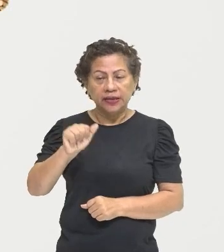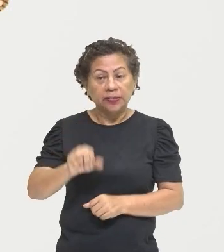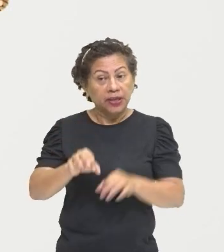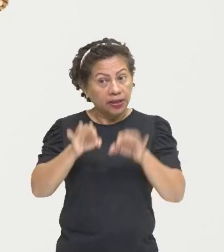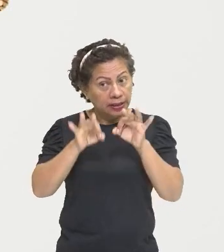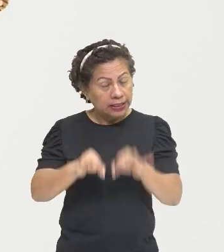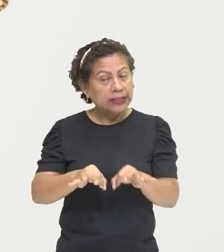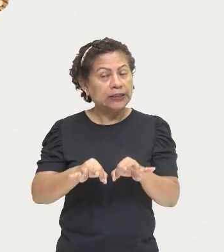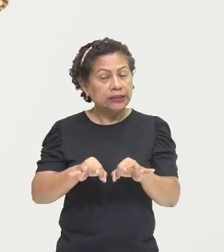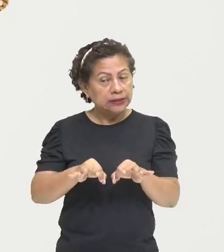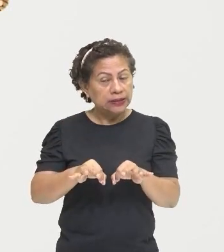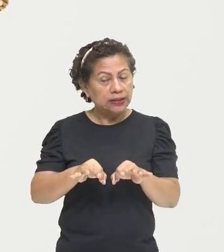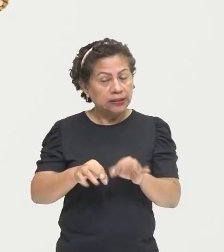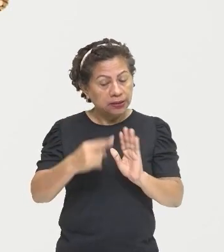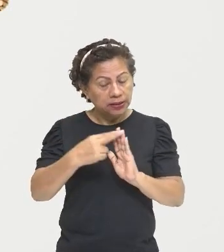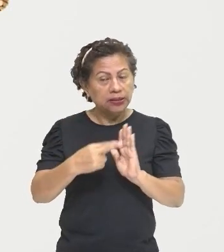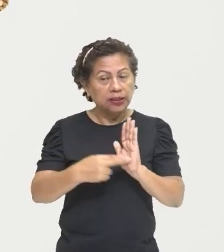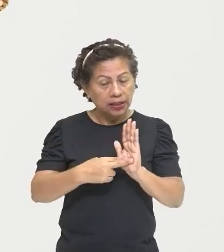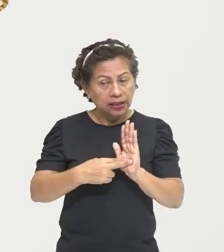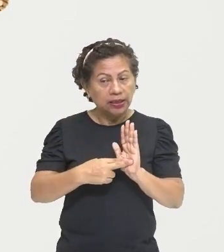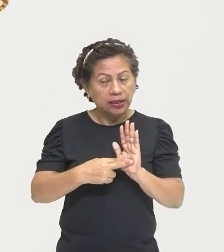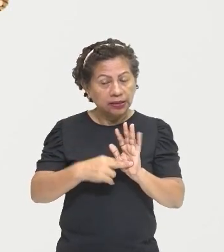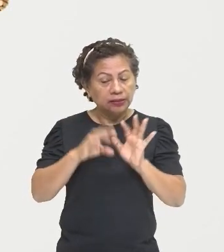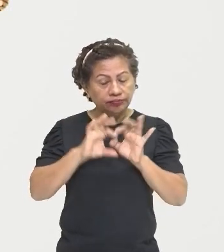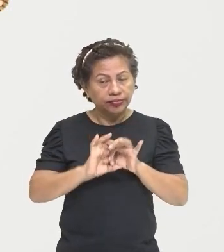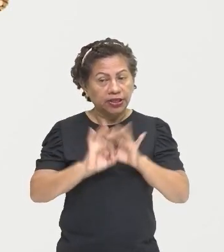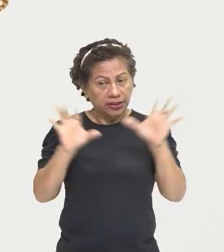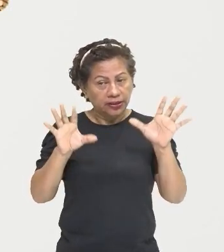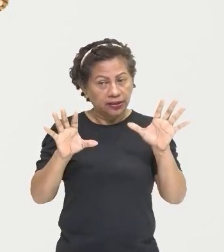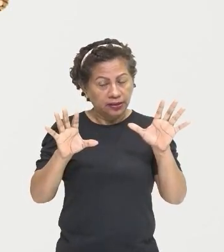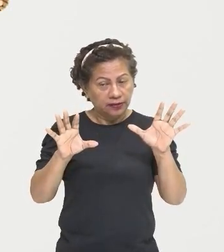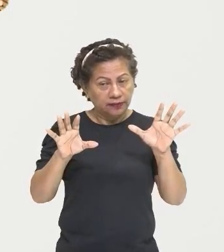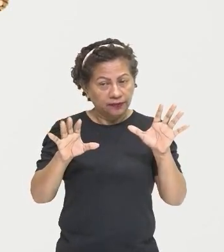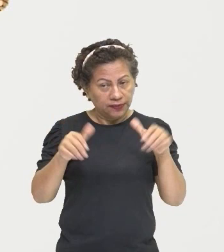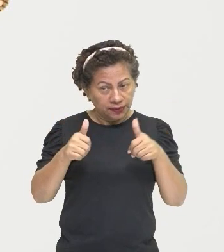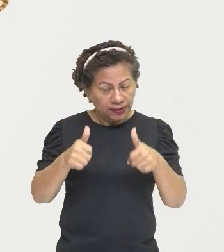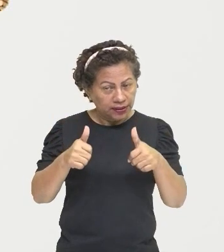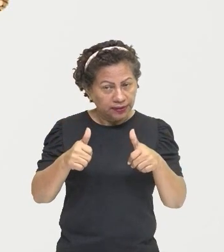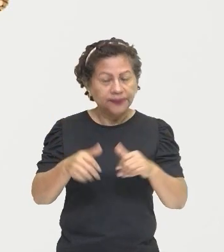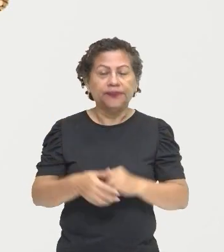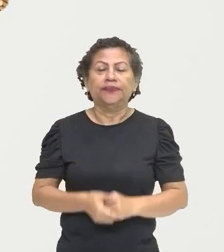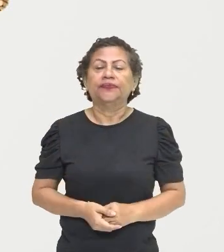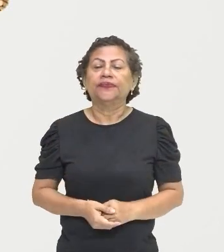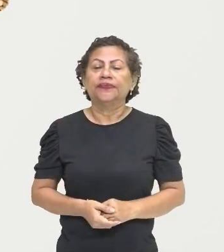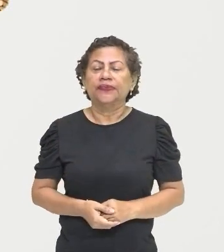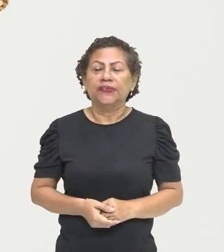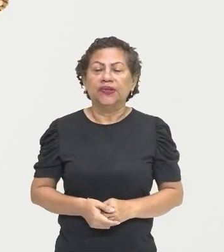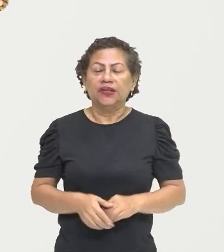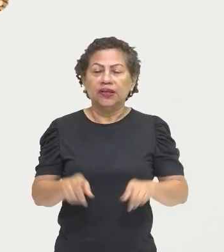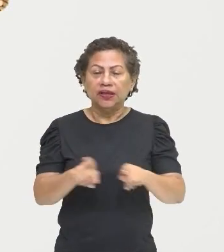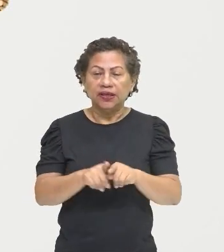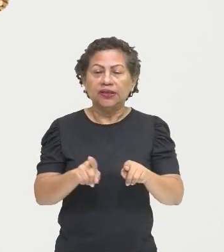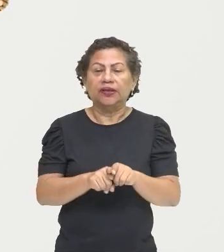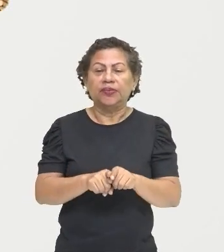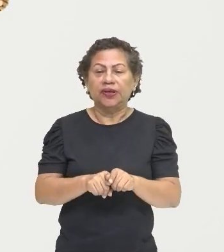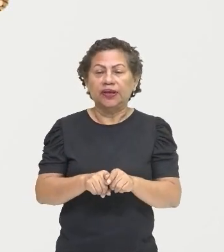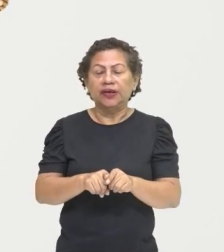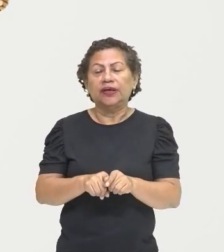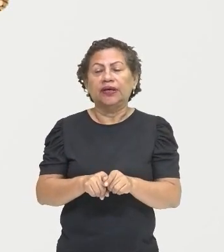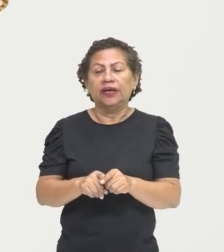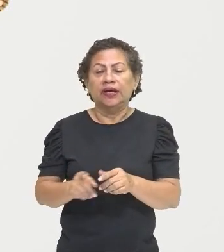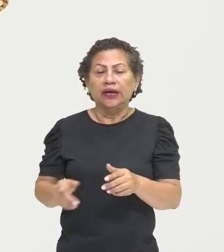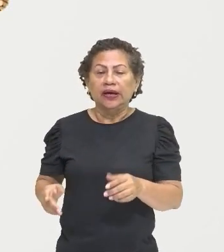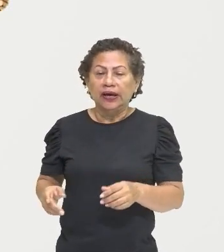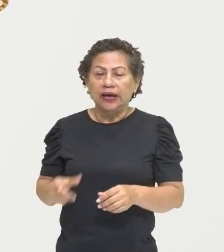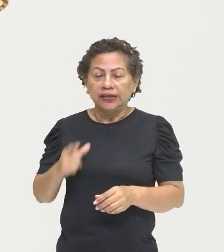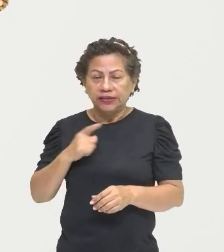que obedece à lei vigente no nosso país, tudo bem? Temos também a coleta dos produtos da floresta. Eu coloquei castanha